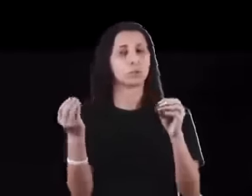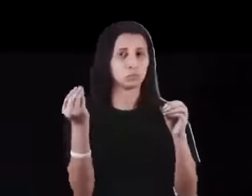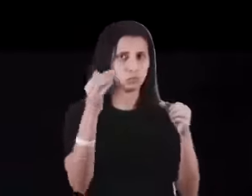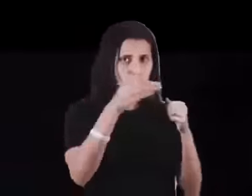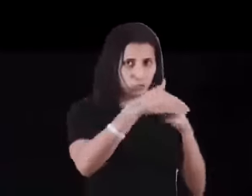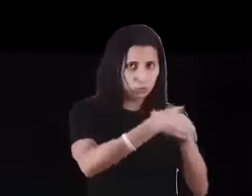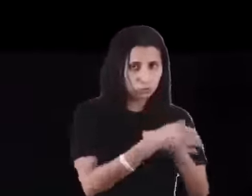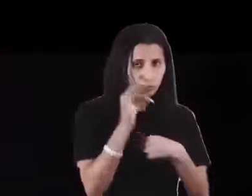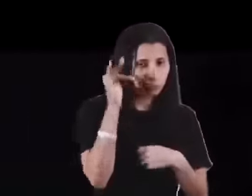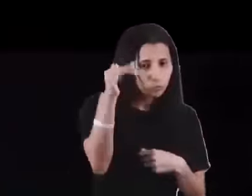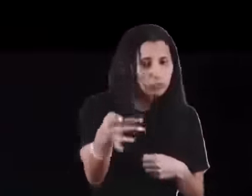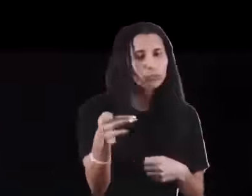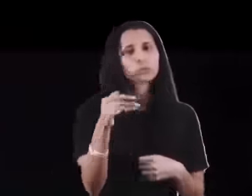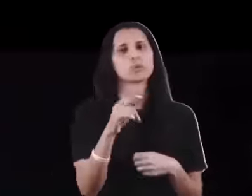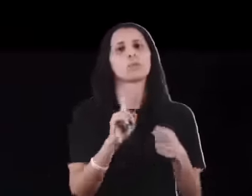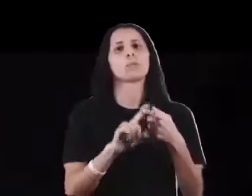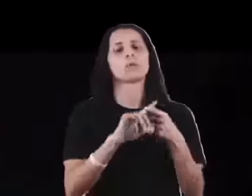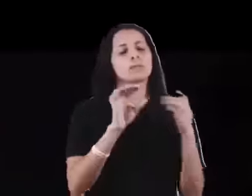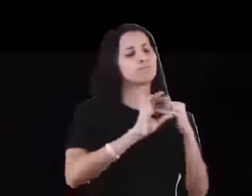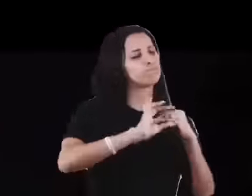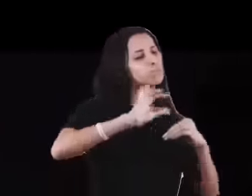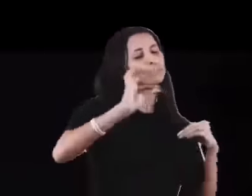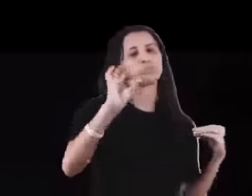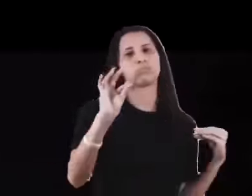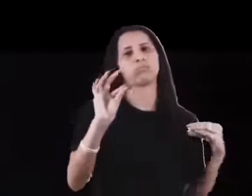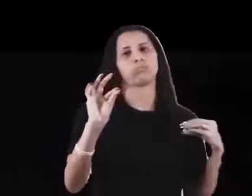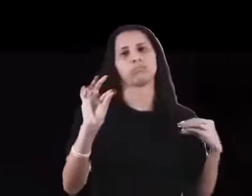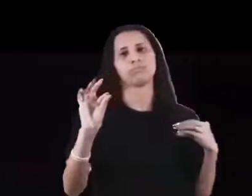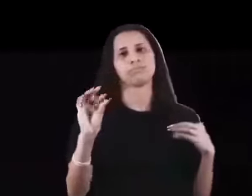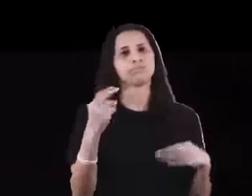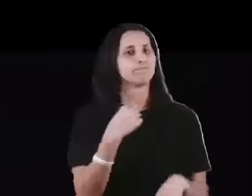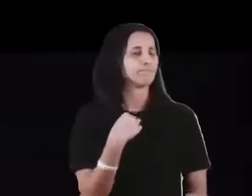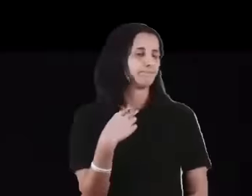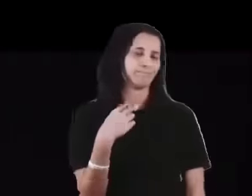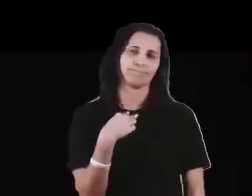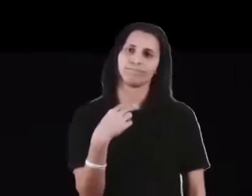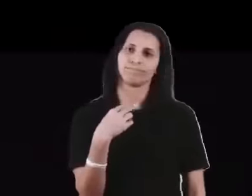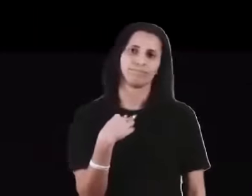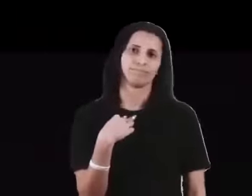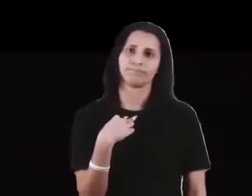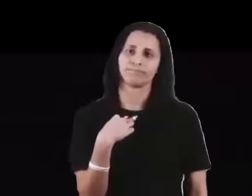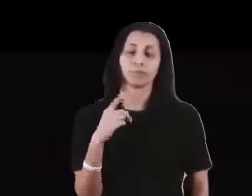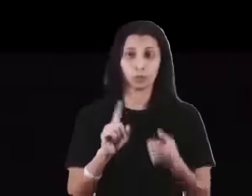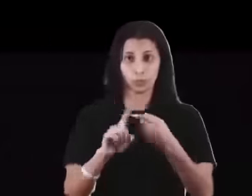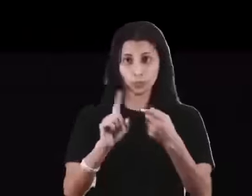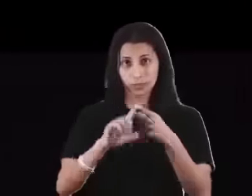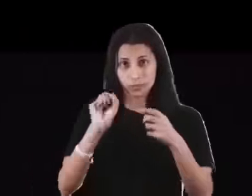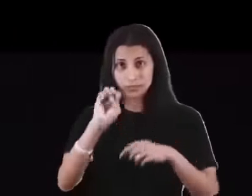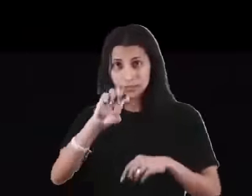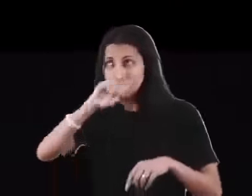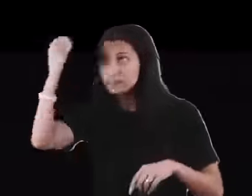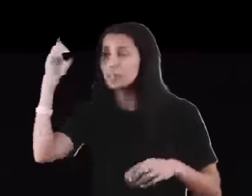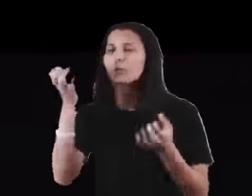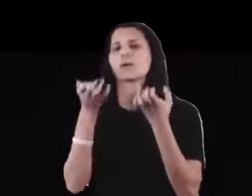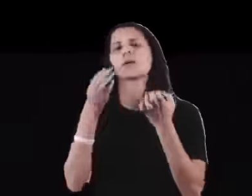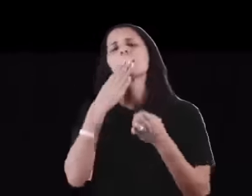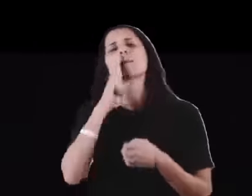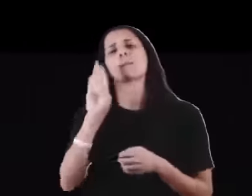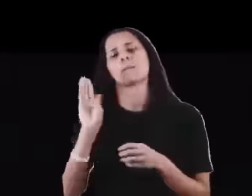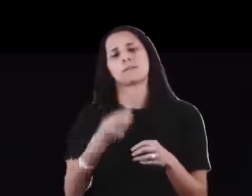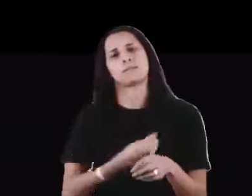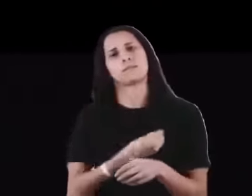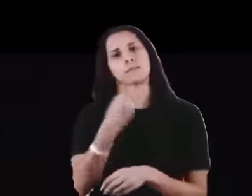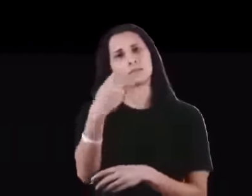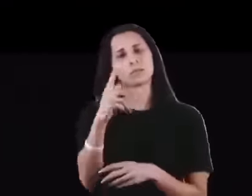aqui porque é grande demais não adianta não porque quando Deus quer que você viva a promessa ele mesmo